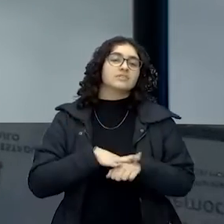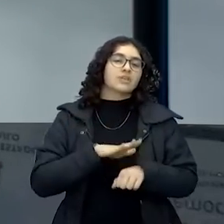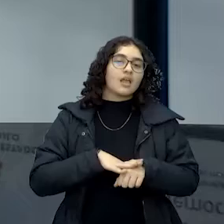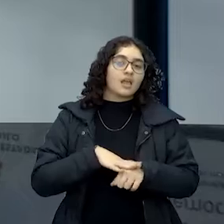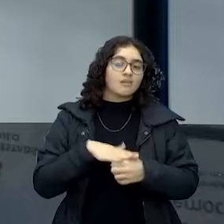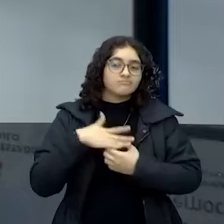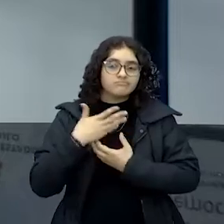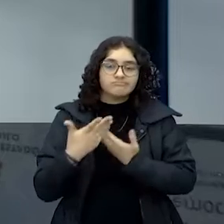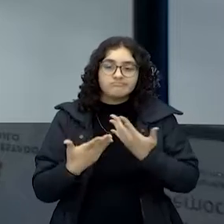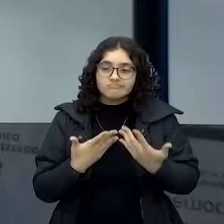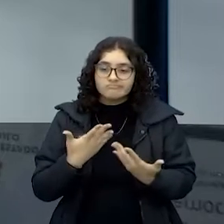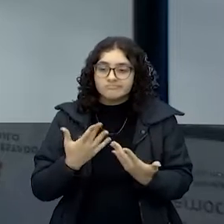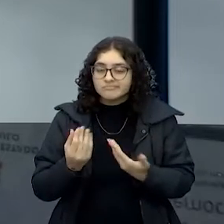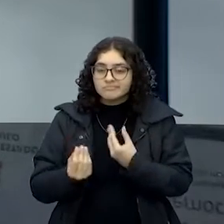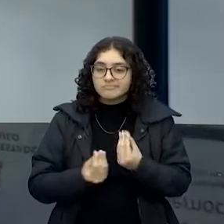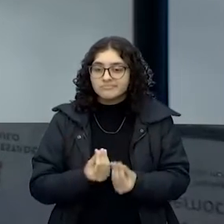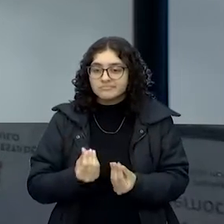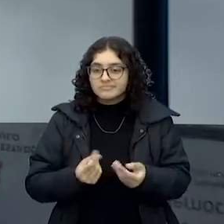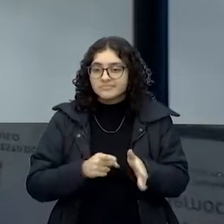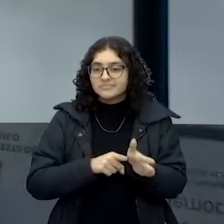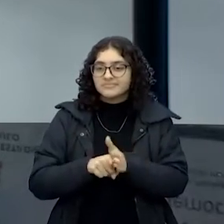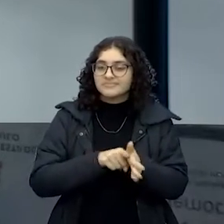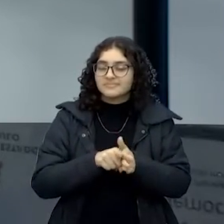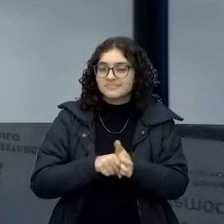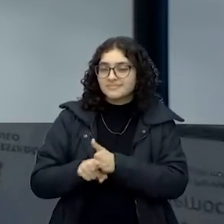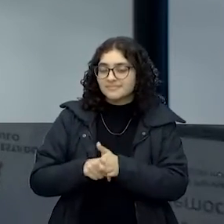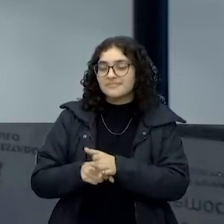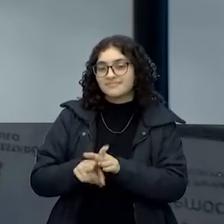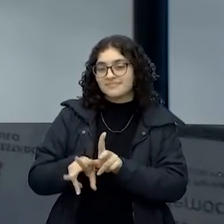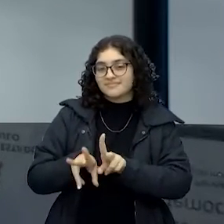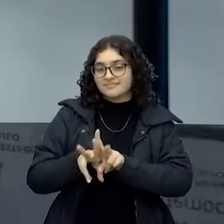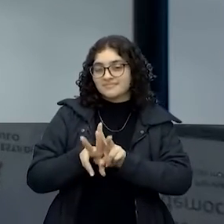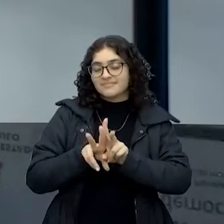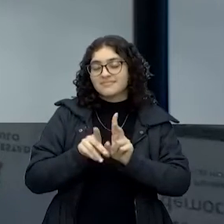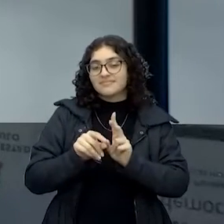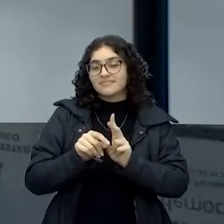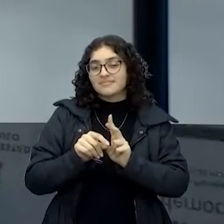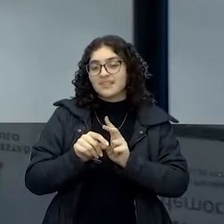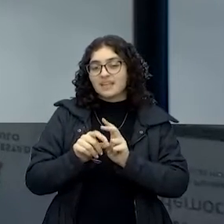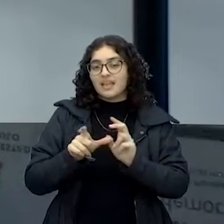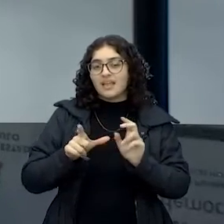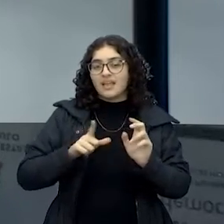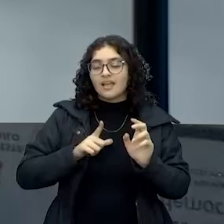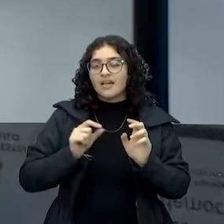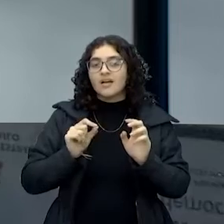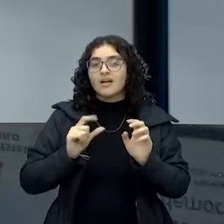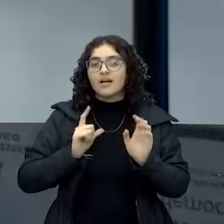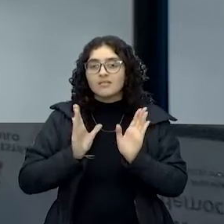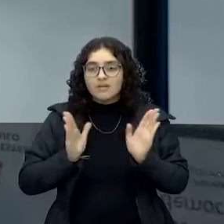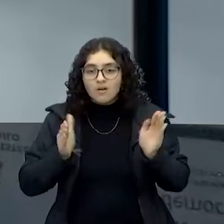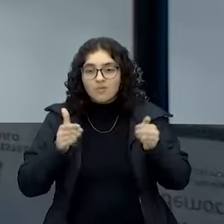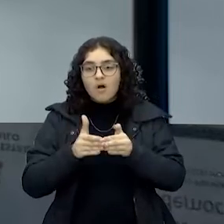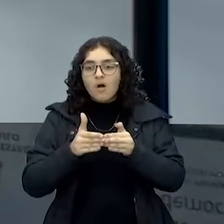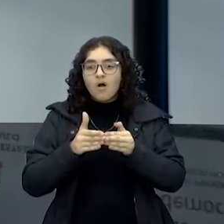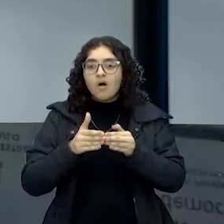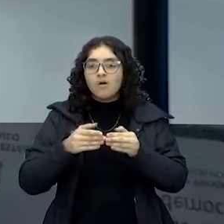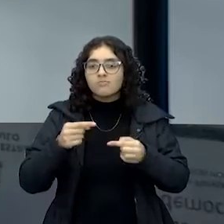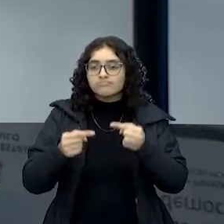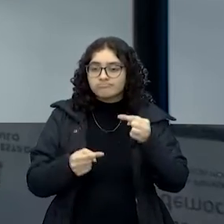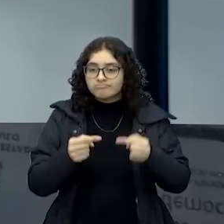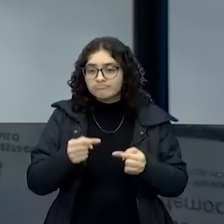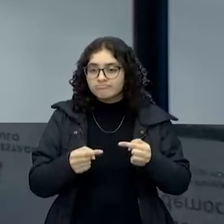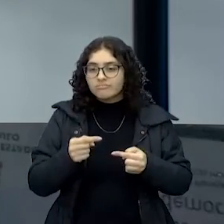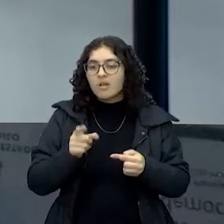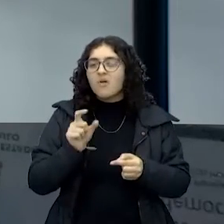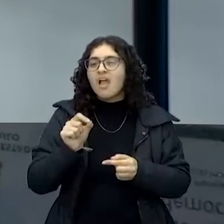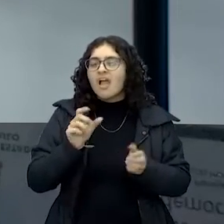respeito, trabalhar, né, e pesquisar coisas a respeito do fórum, né? Um fórum de discussão. O que é um fórum?